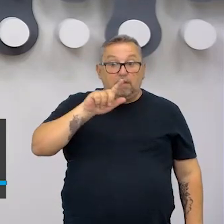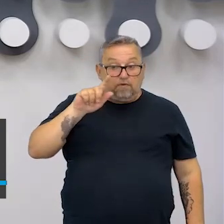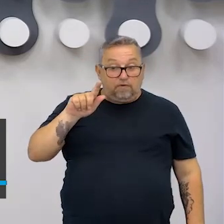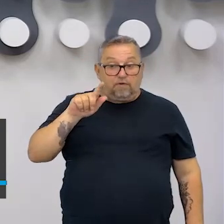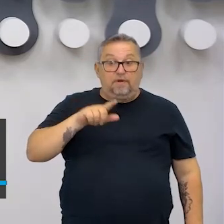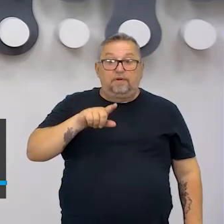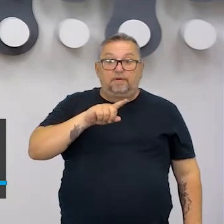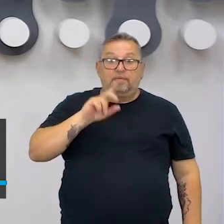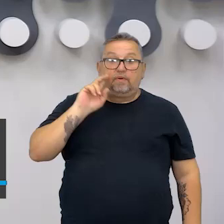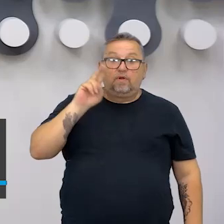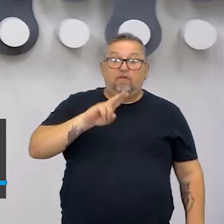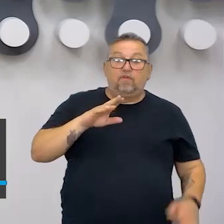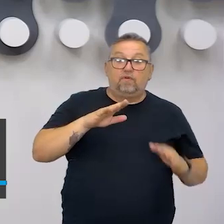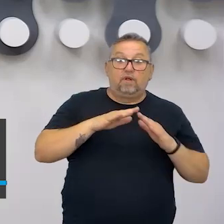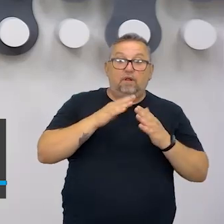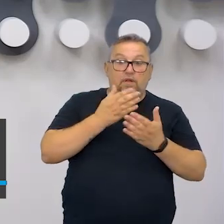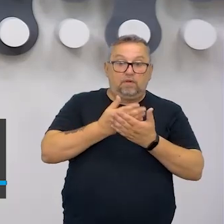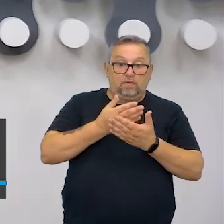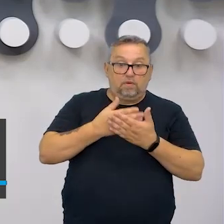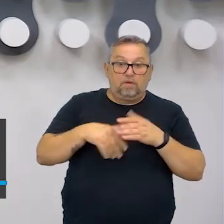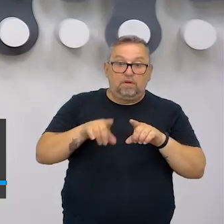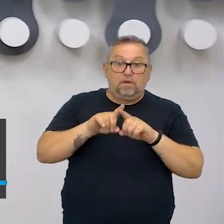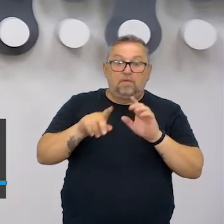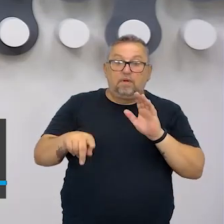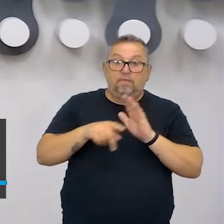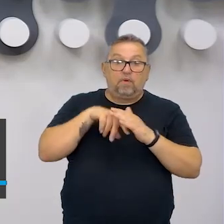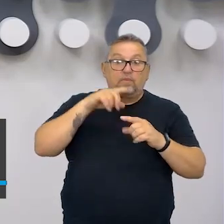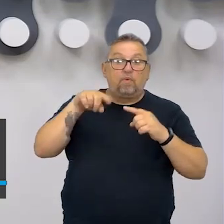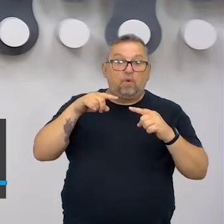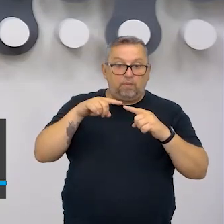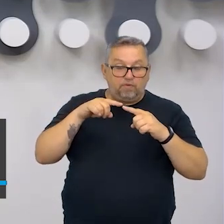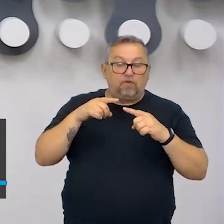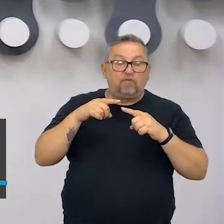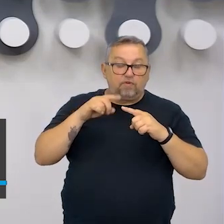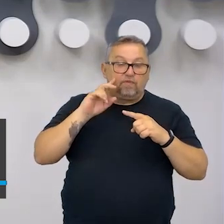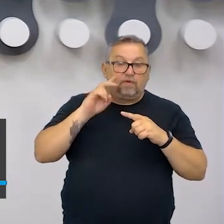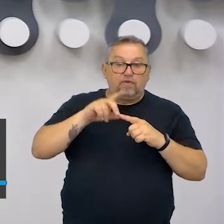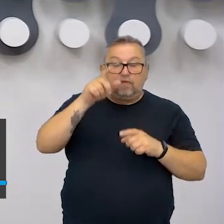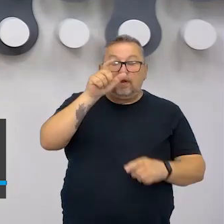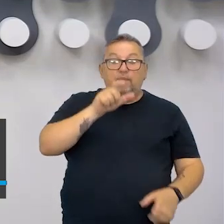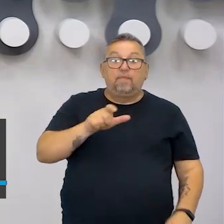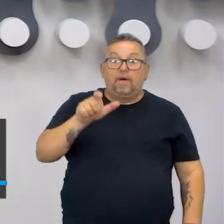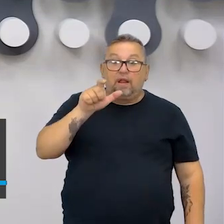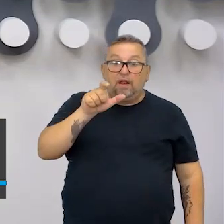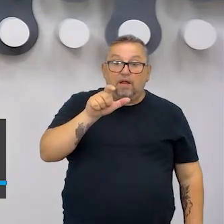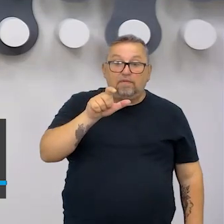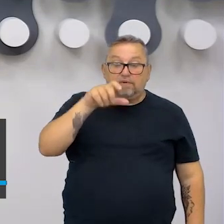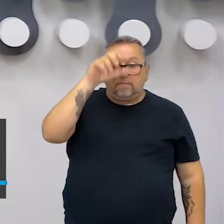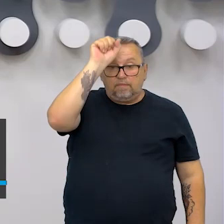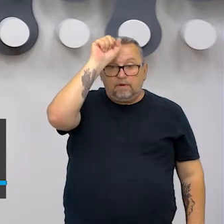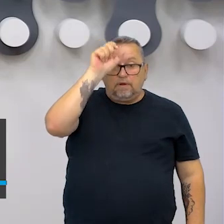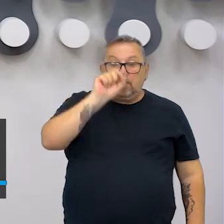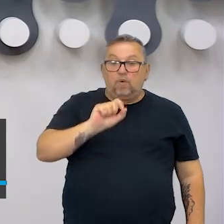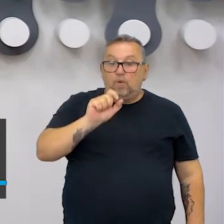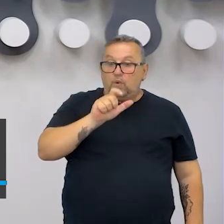nós aprendemos na escola, é da ordem objetiva. A gente aprende as palavras, a gente aprende os significados